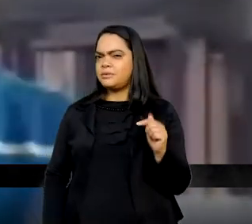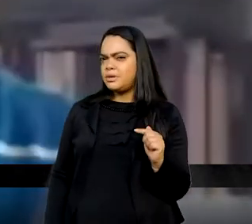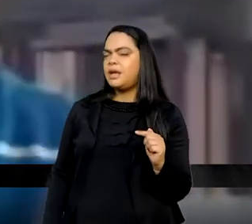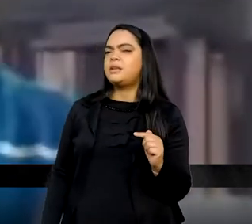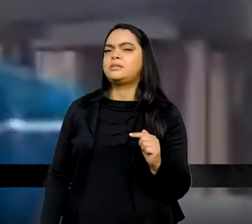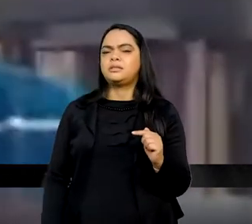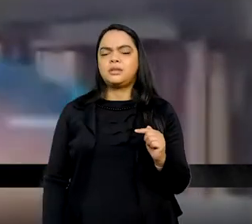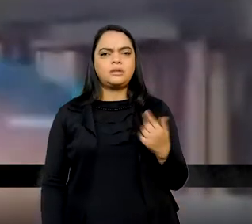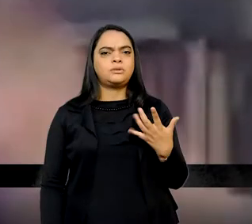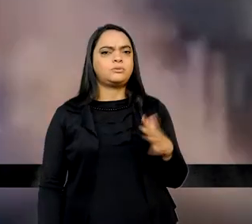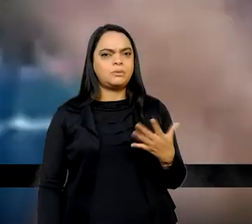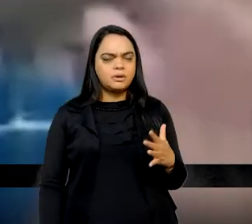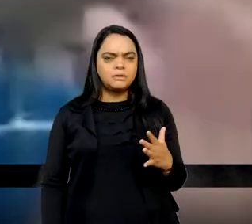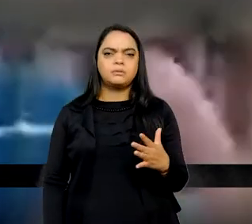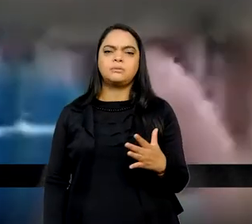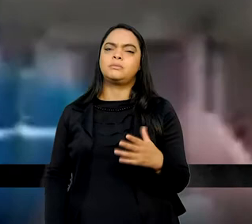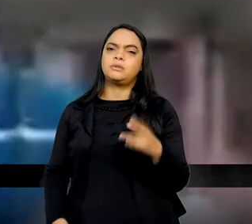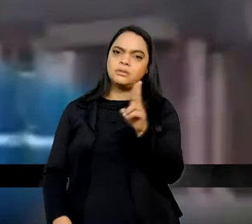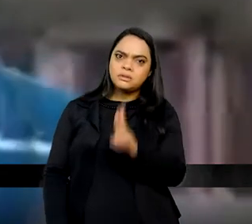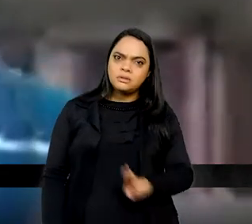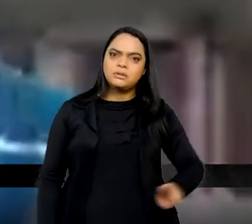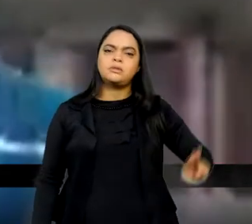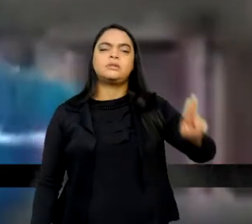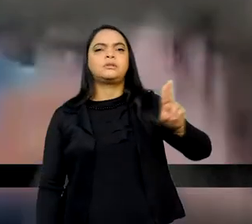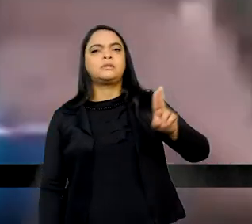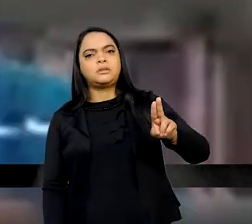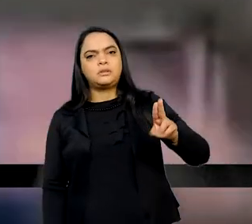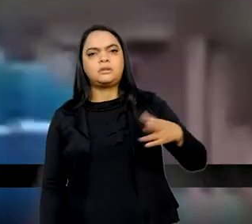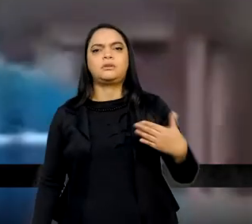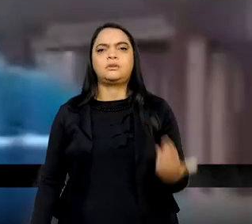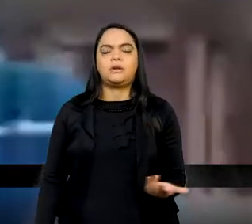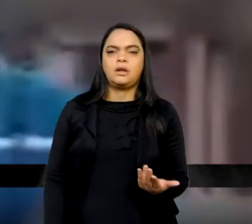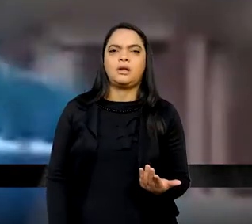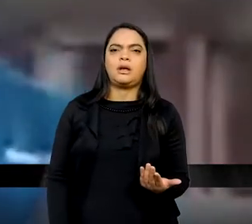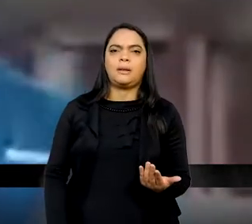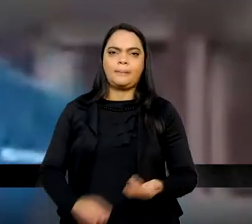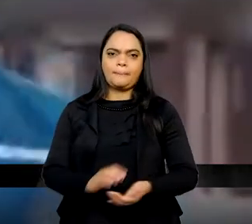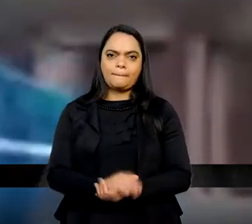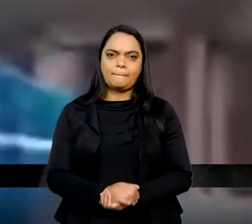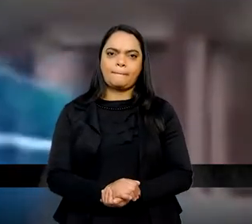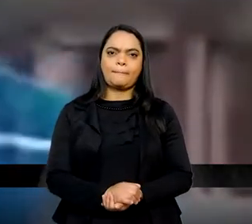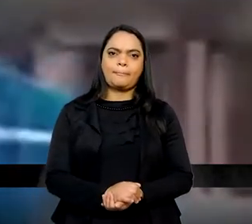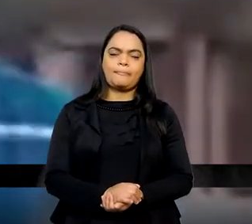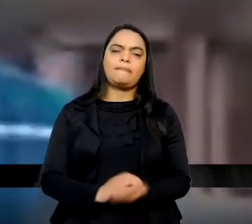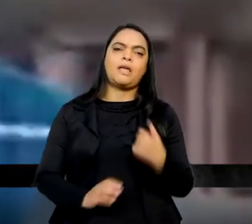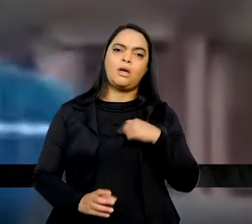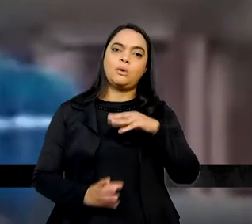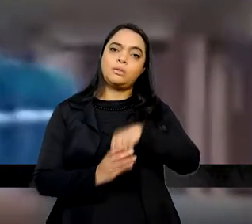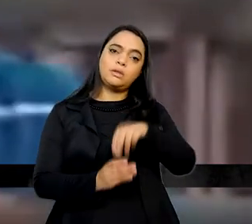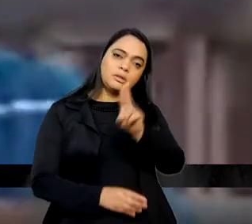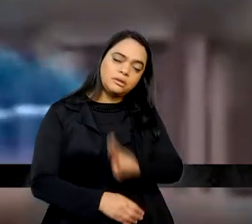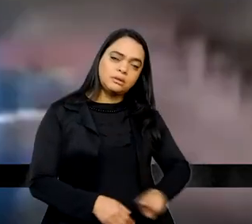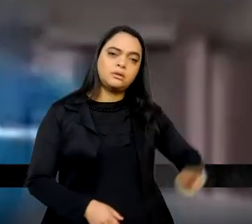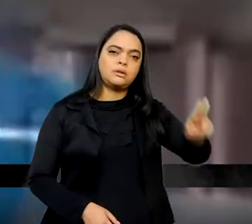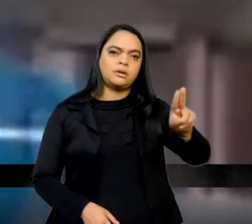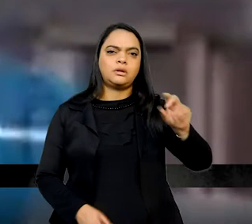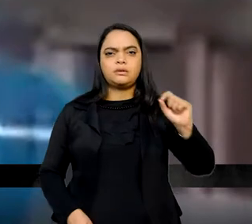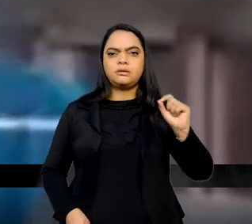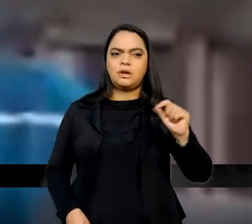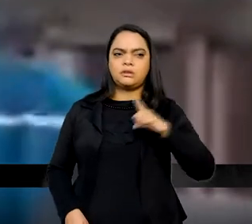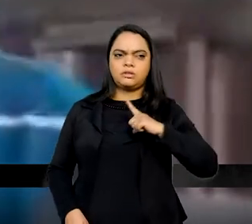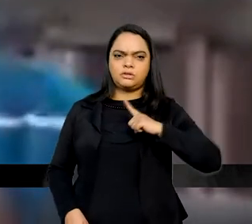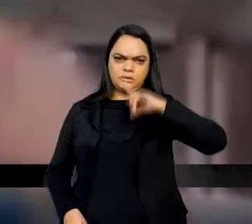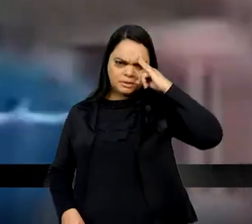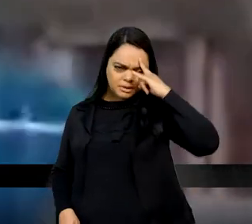1817. Já não estava na universidade, quando sobre a Revolução, a equipe foi me entrevistar lá na universidade sobre a